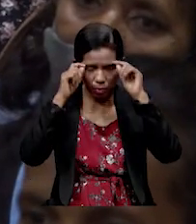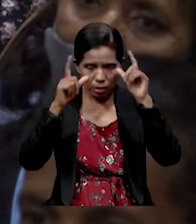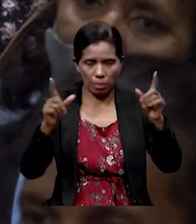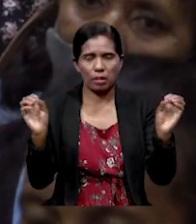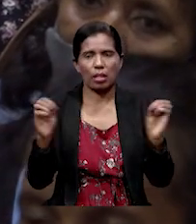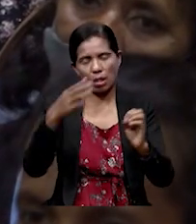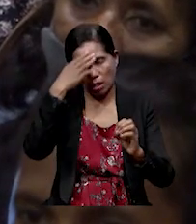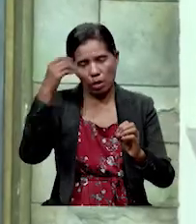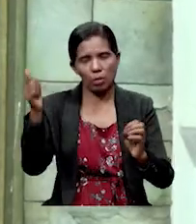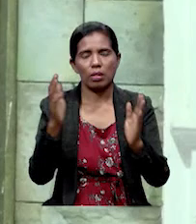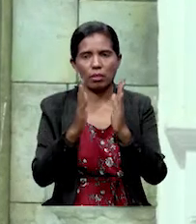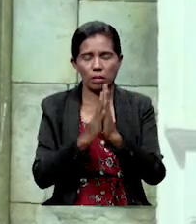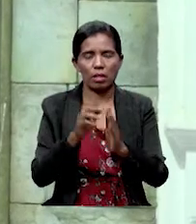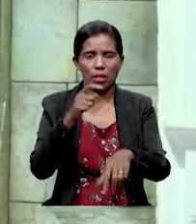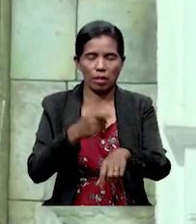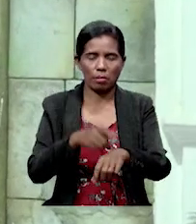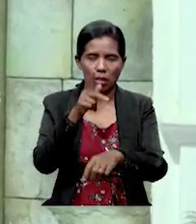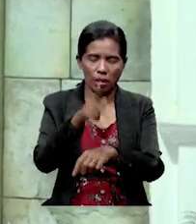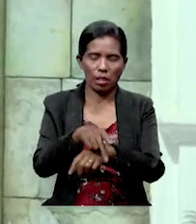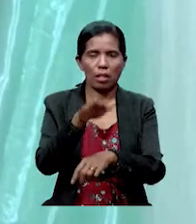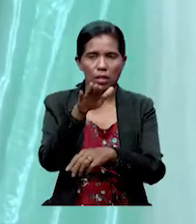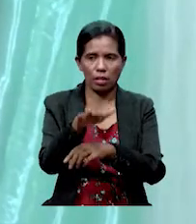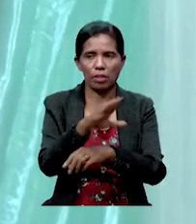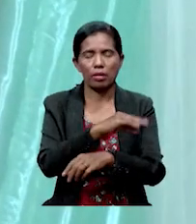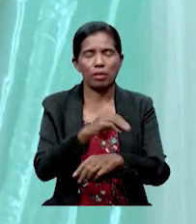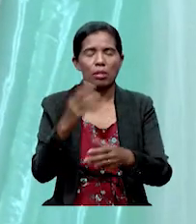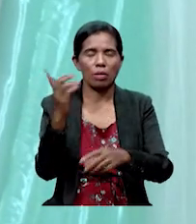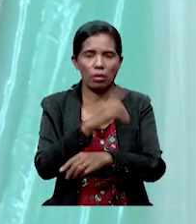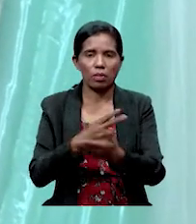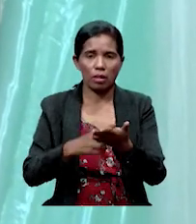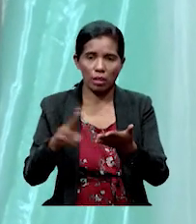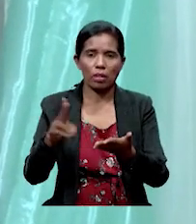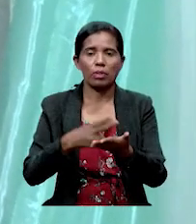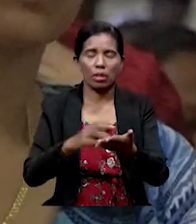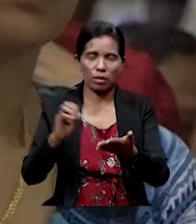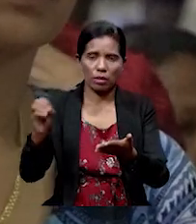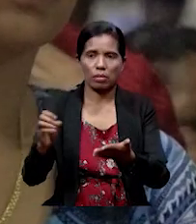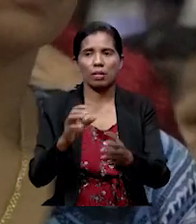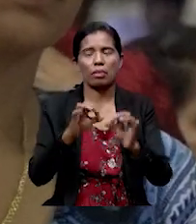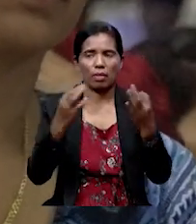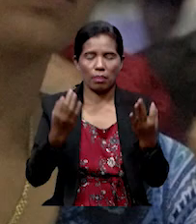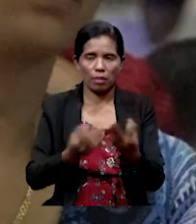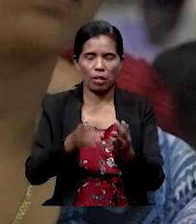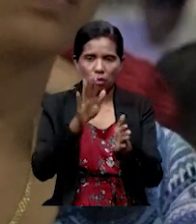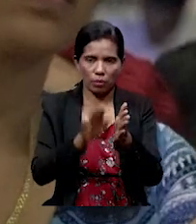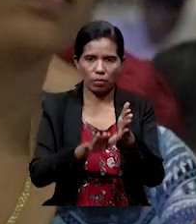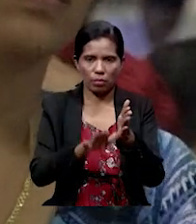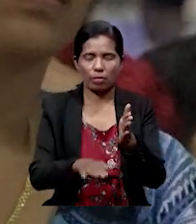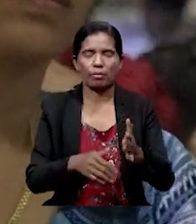ia tempu lorong hokalan, inkluli lorong Santa no Santo Sirenian, tamba unidadi ia familia hahu mihis ba